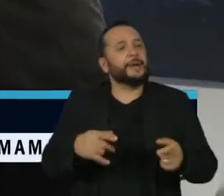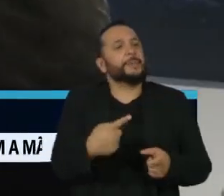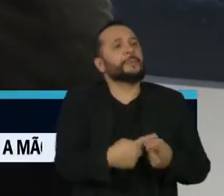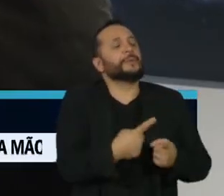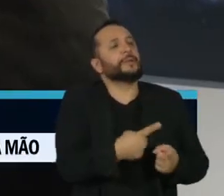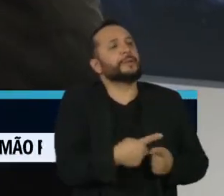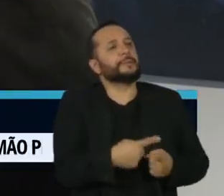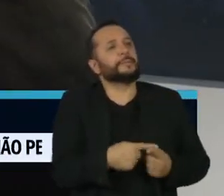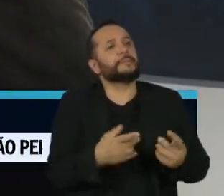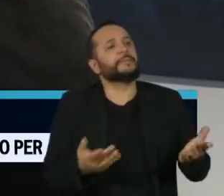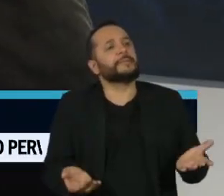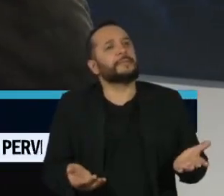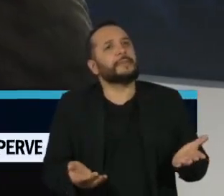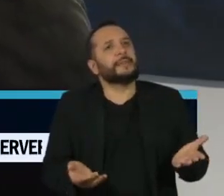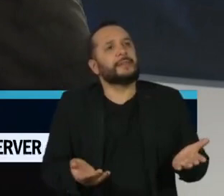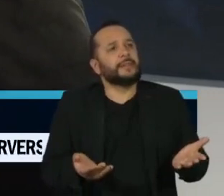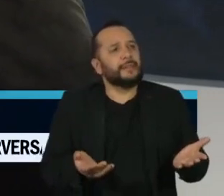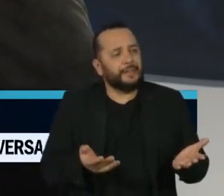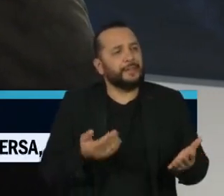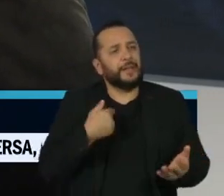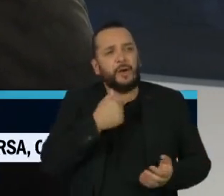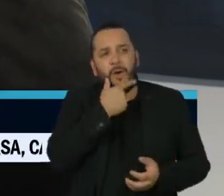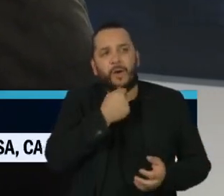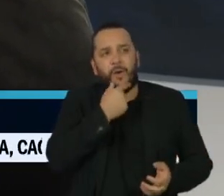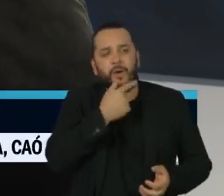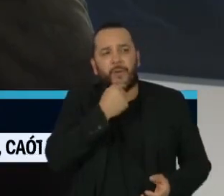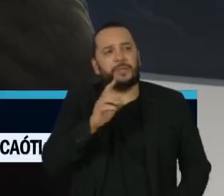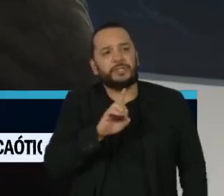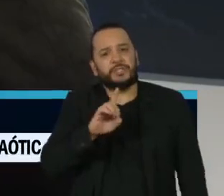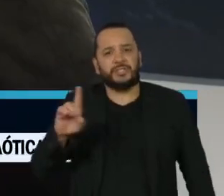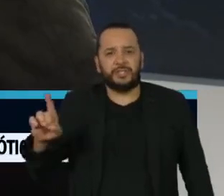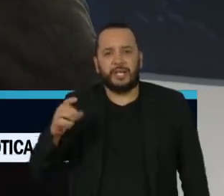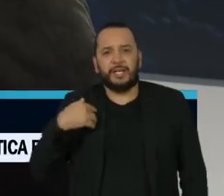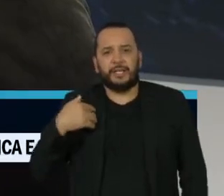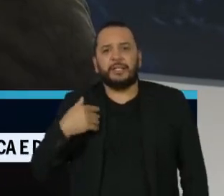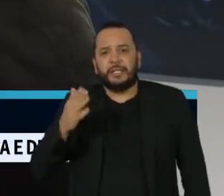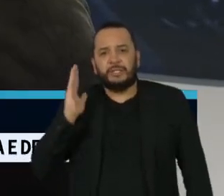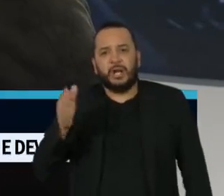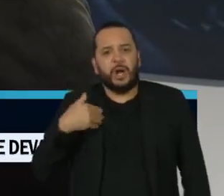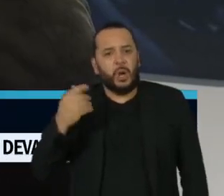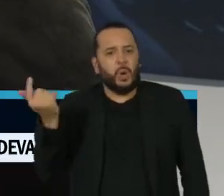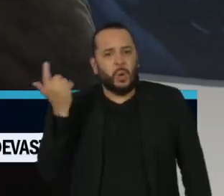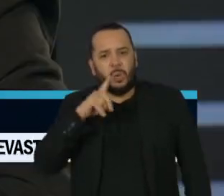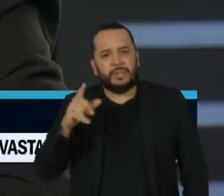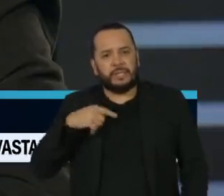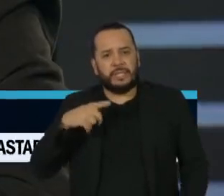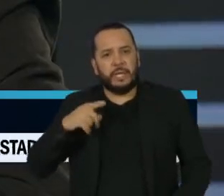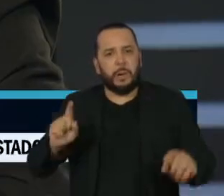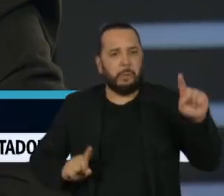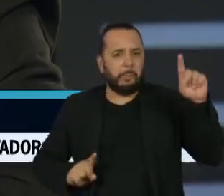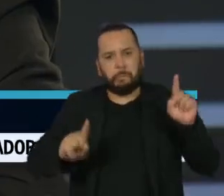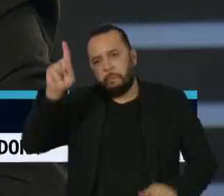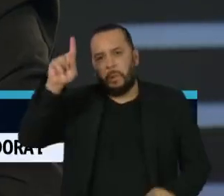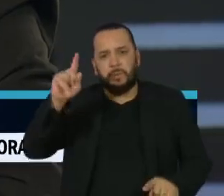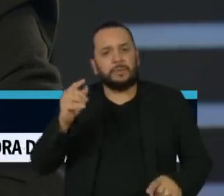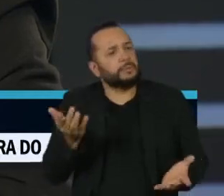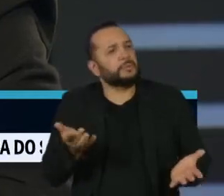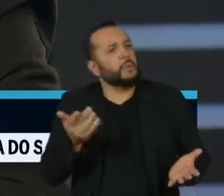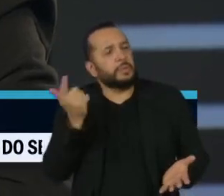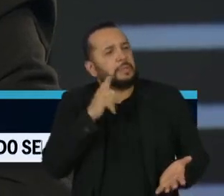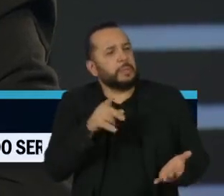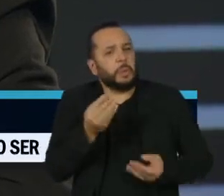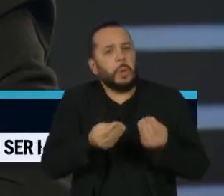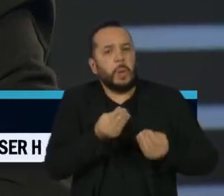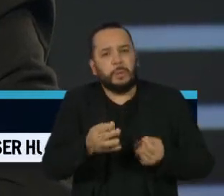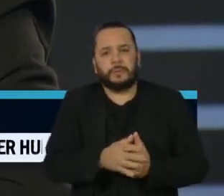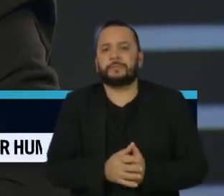que esse populista de direito, né, Rodolfo Fernandes, virou um fenômeno dessa eleição? É, porque, assim, primeiro a